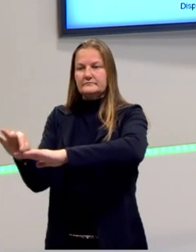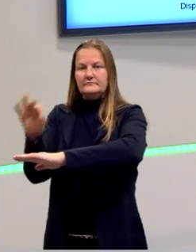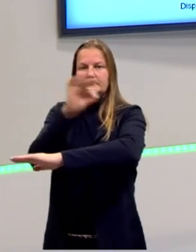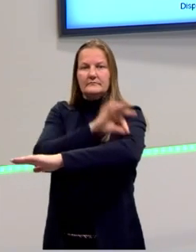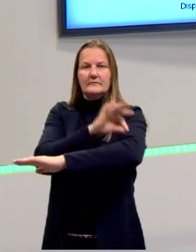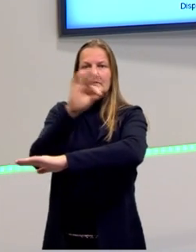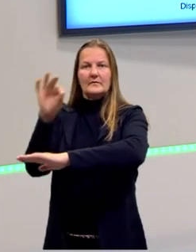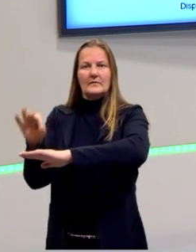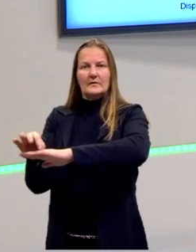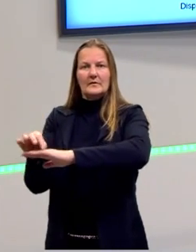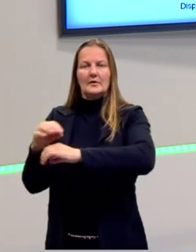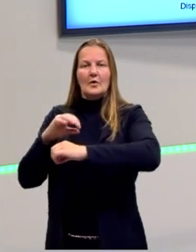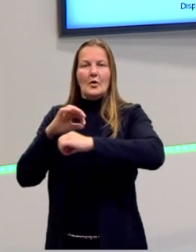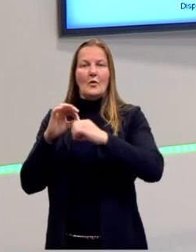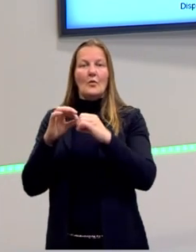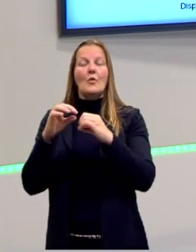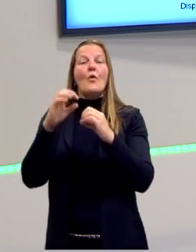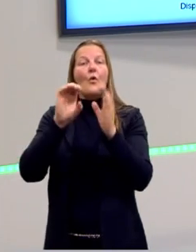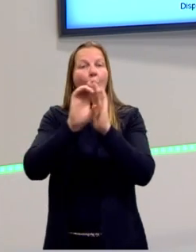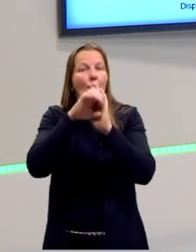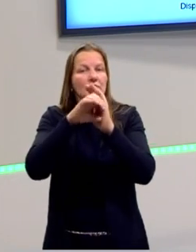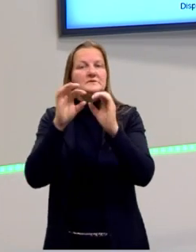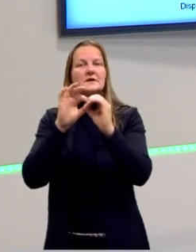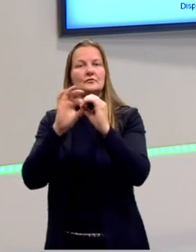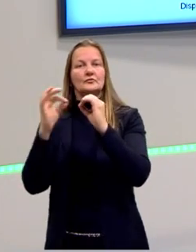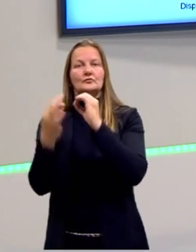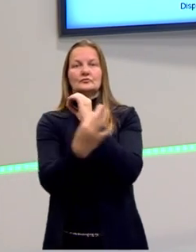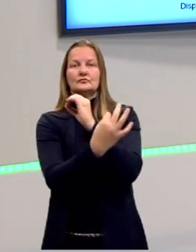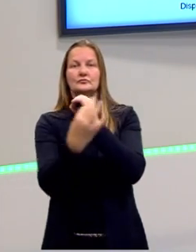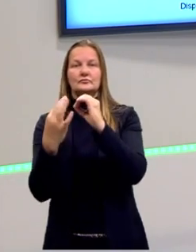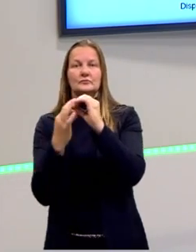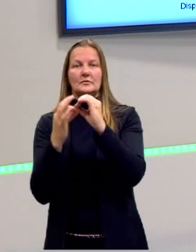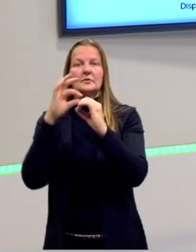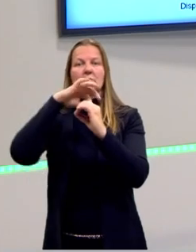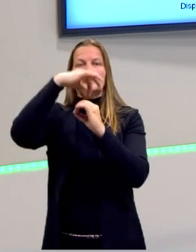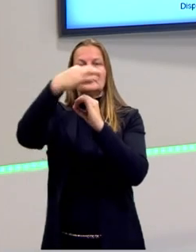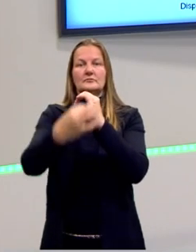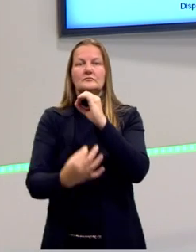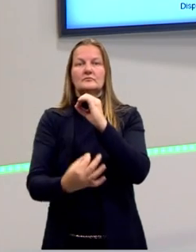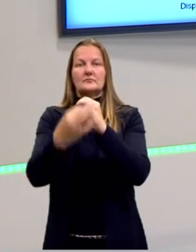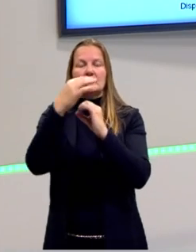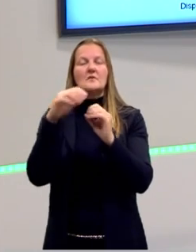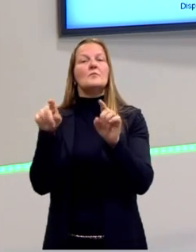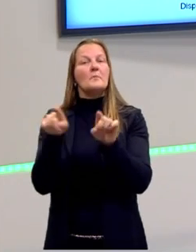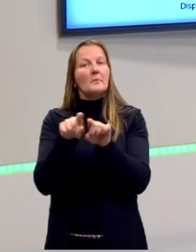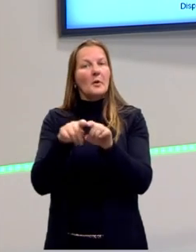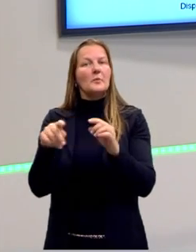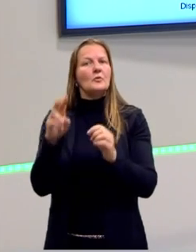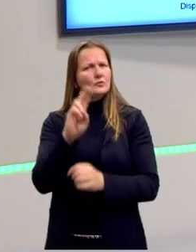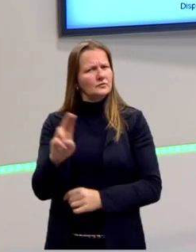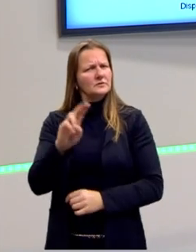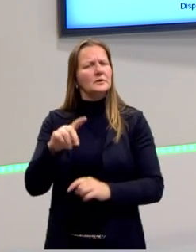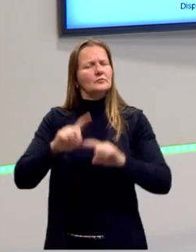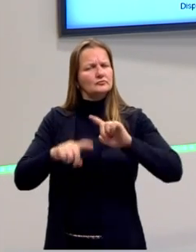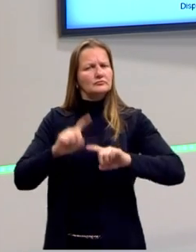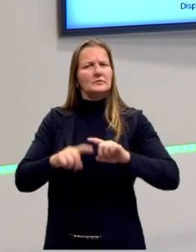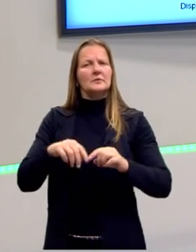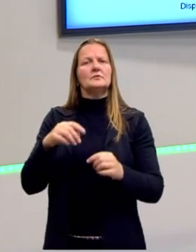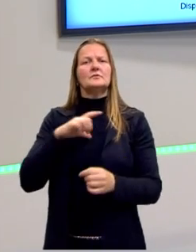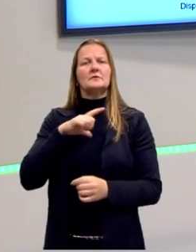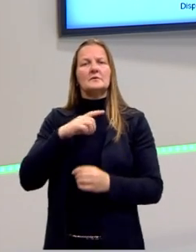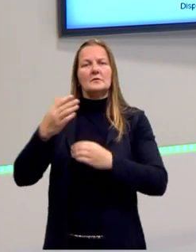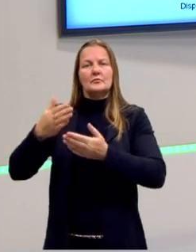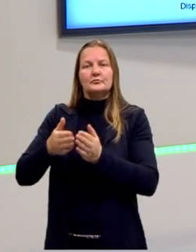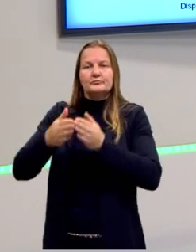demarcando ali Latitude Longitude que são né as ferramentas aí que nós utilizamos até hoje o tanto na